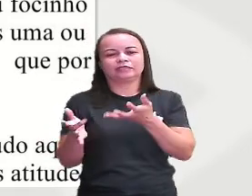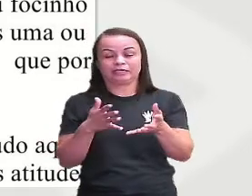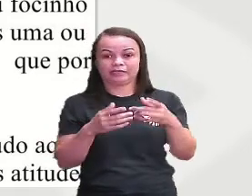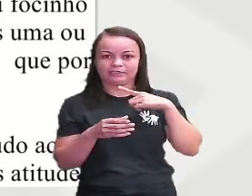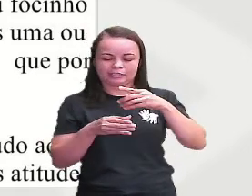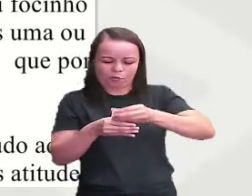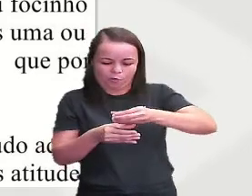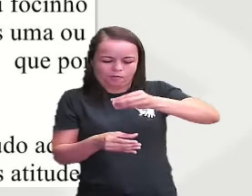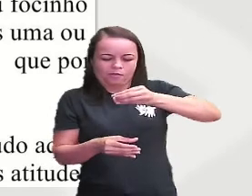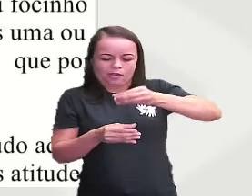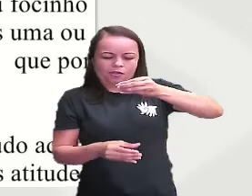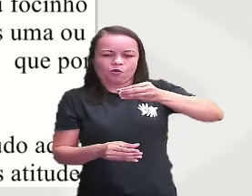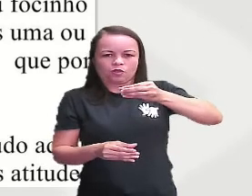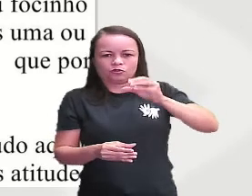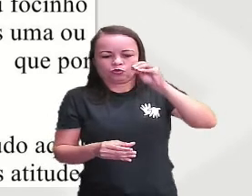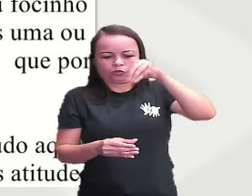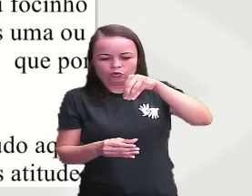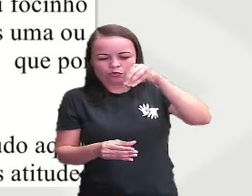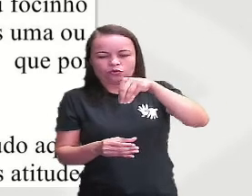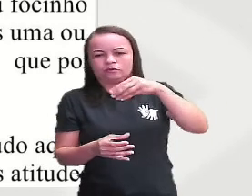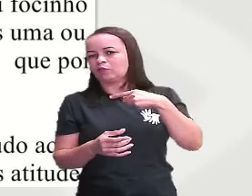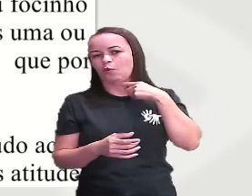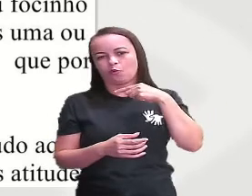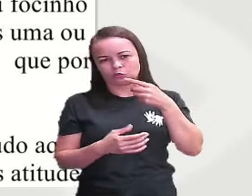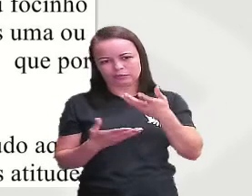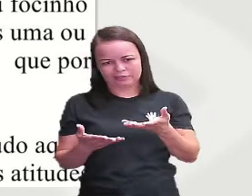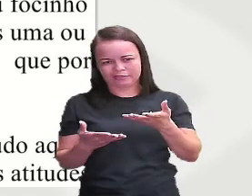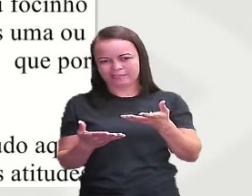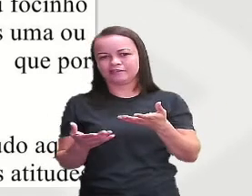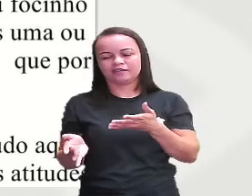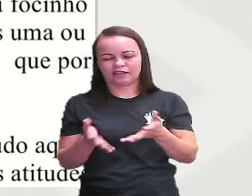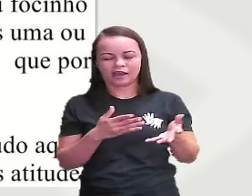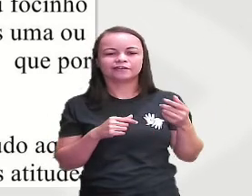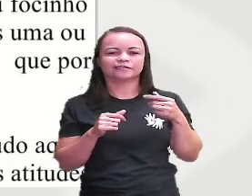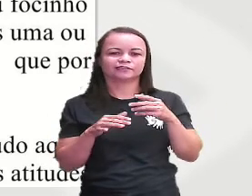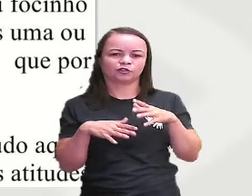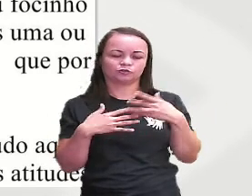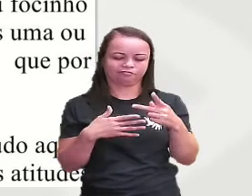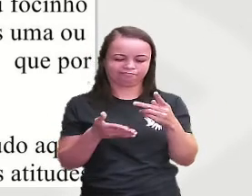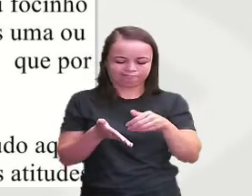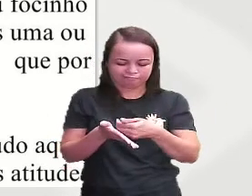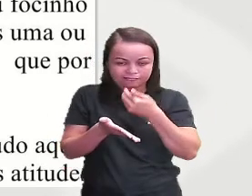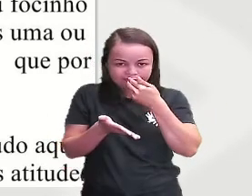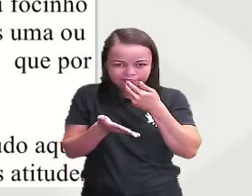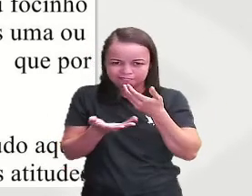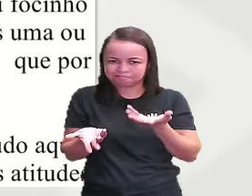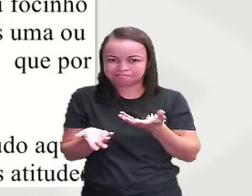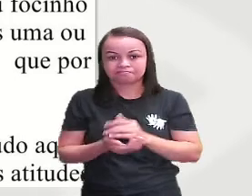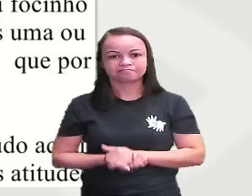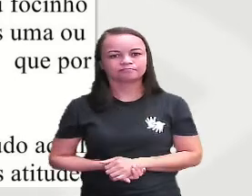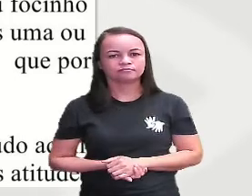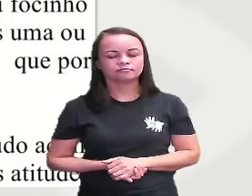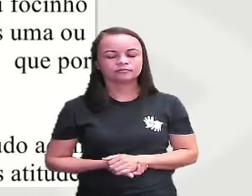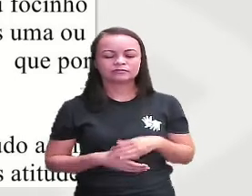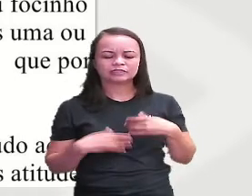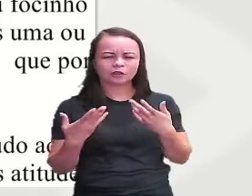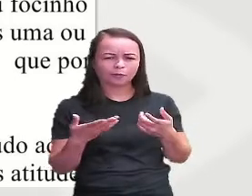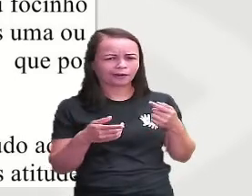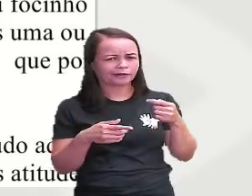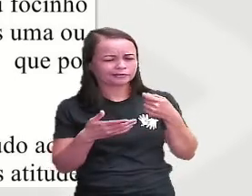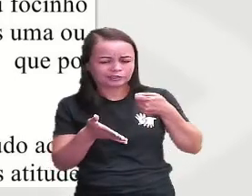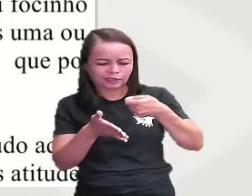bico comprido lá do jarro. Então ela não conseguia tomar essa sopa. Então ela tentou uma